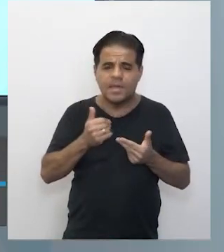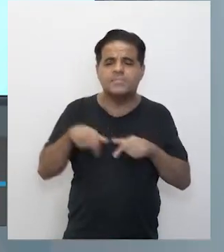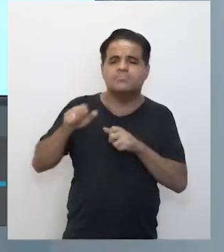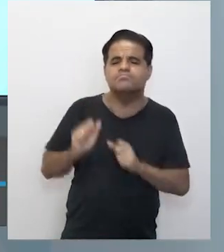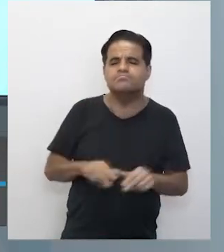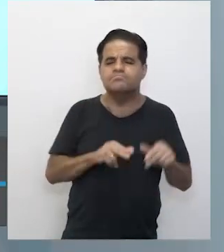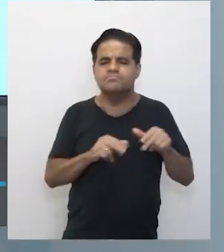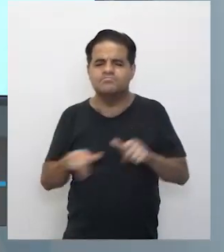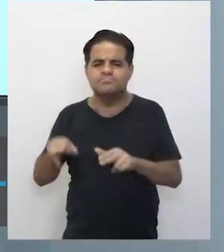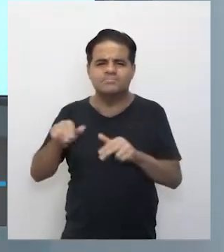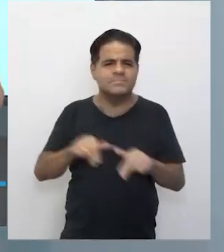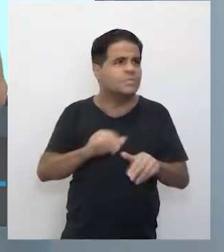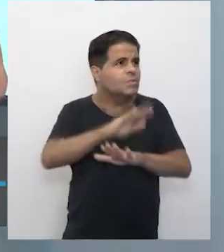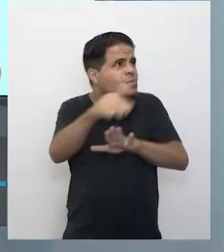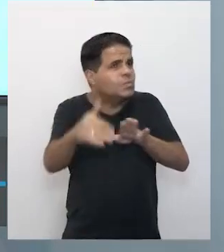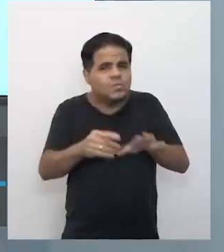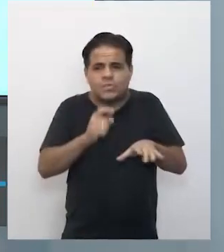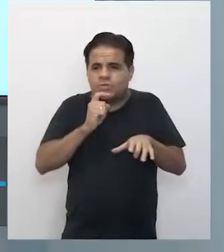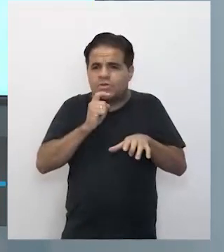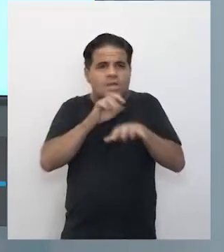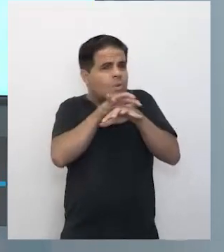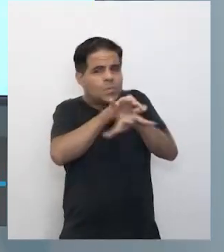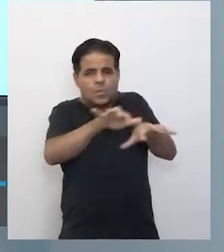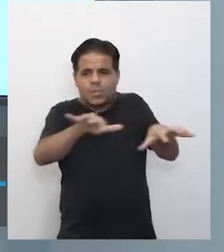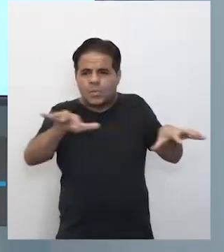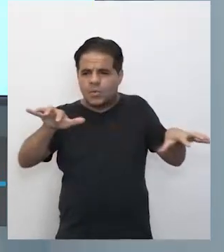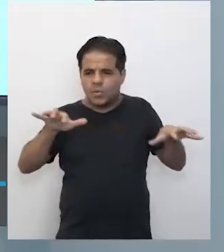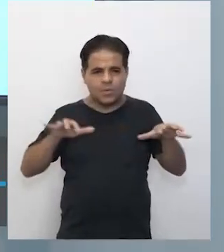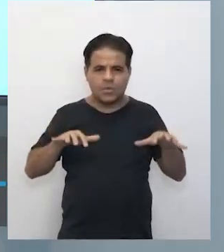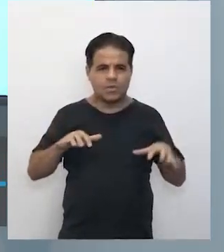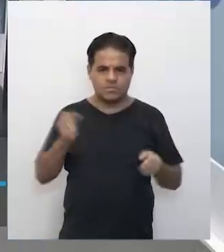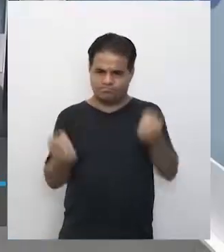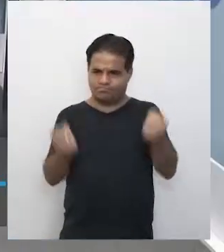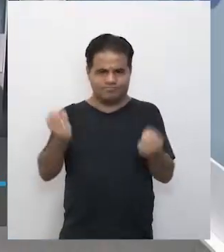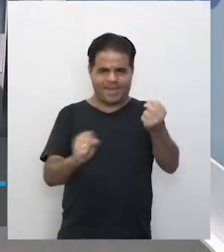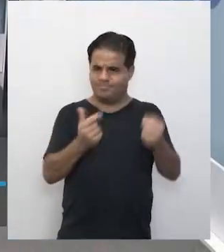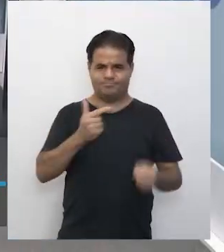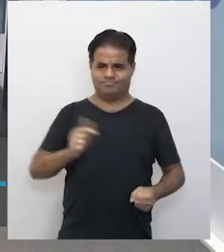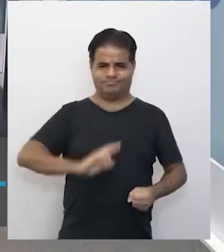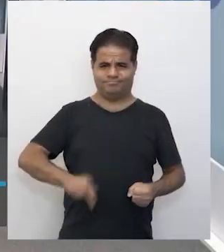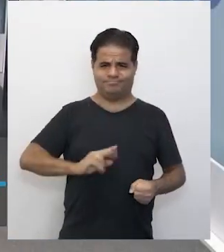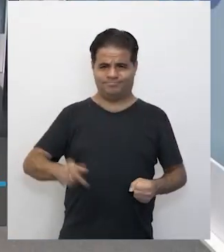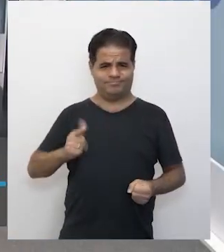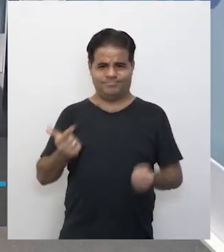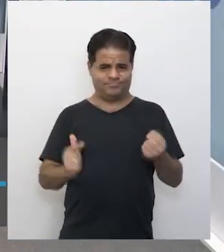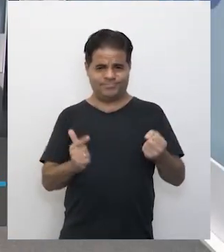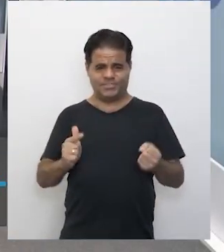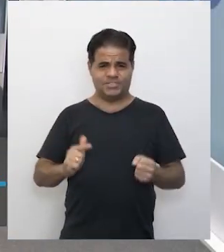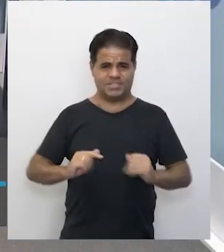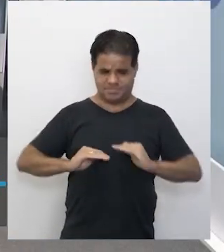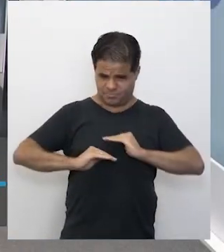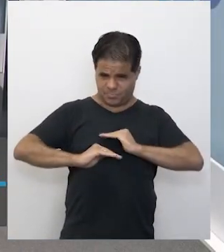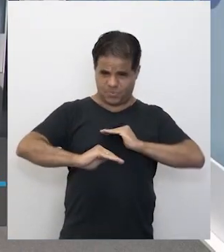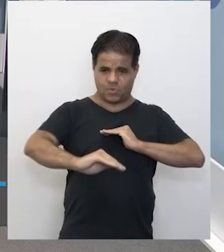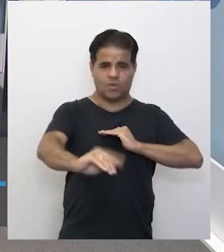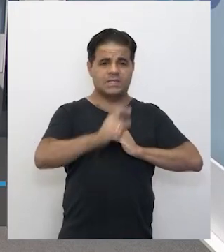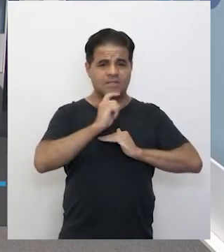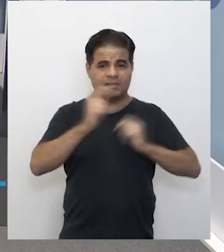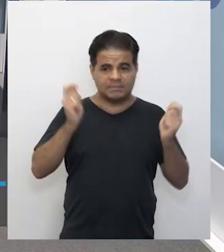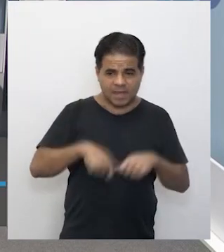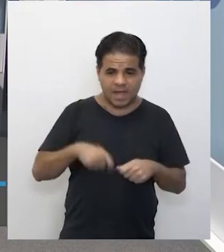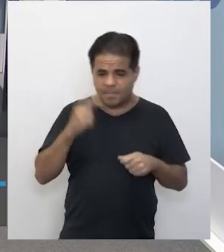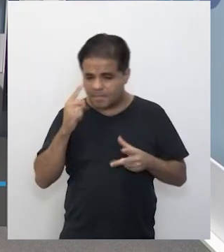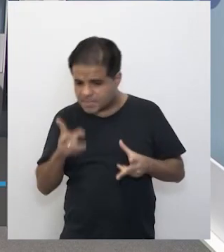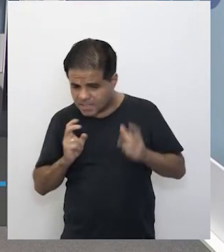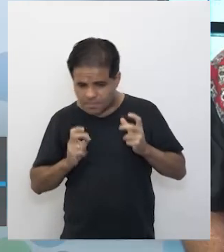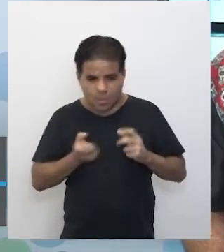você vai atravessar lá, se é tudo gelo, inóspito, e você não está de carro, né? Você não consegue fazer. Através desse grande bloco de gelo que eles tiram, dá para saber quanto